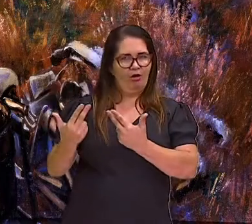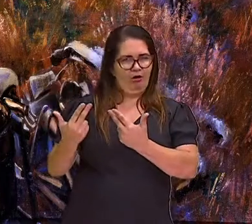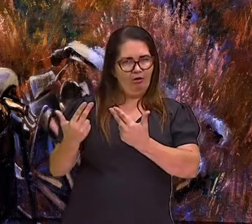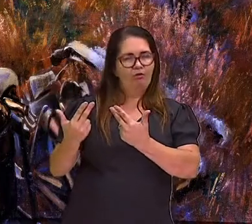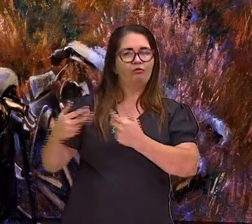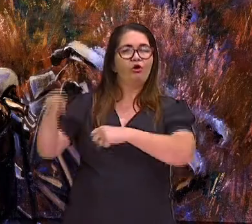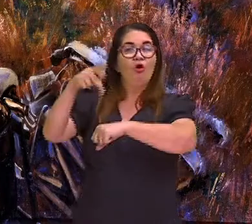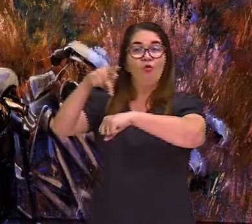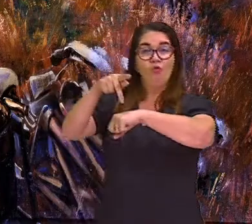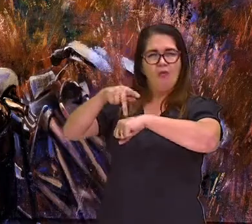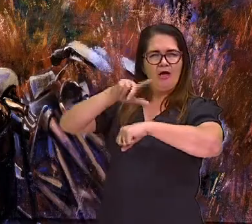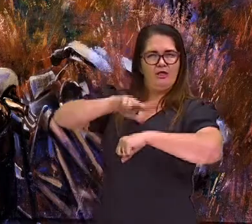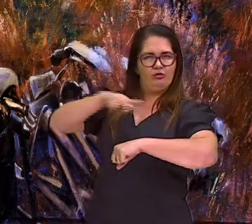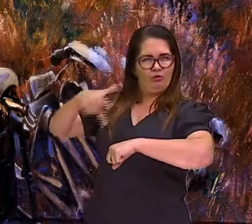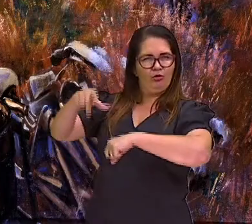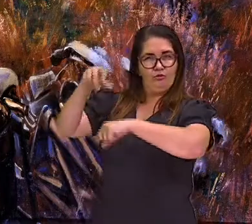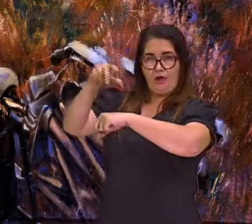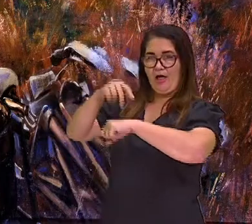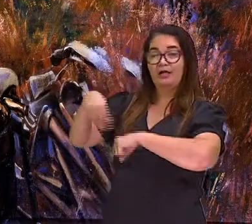Então, Sir